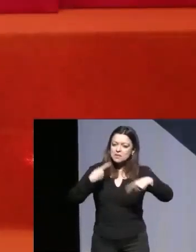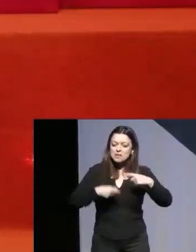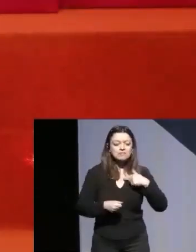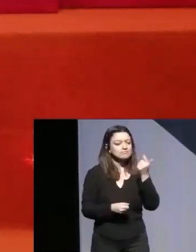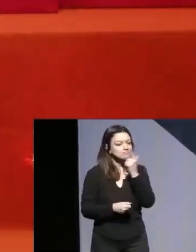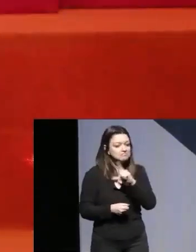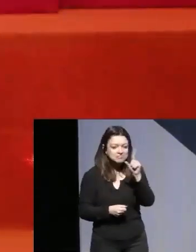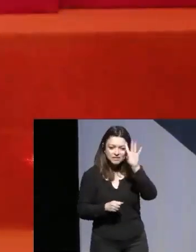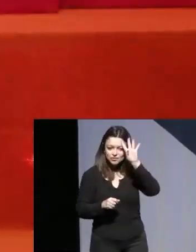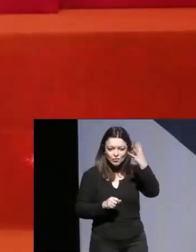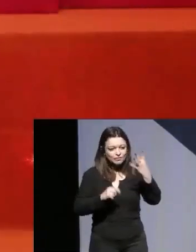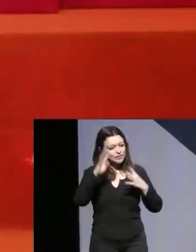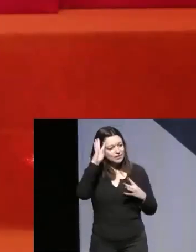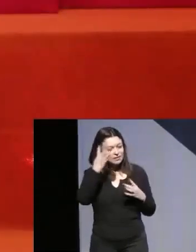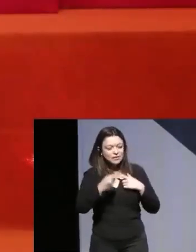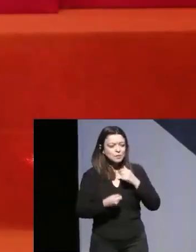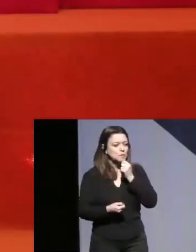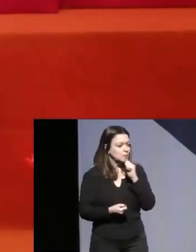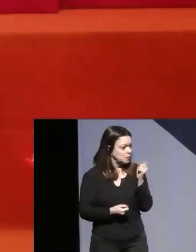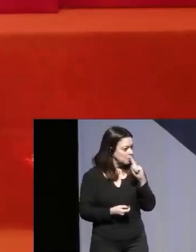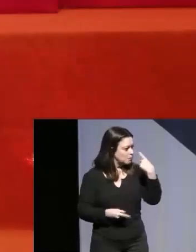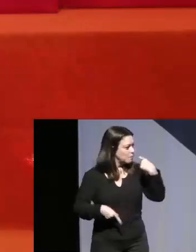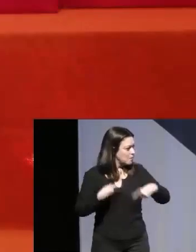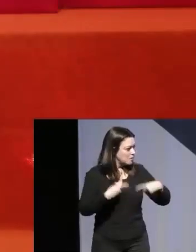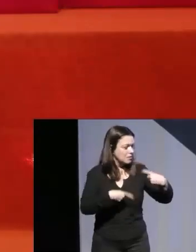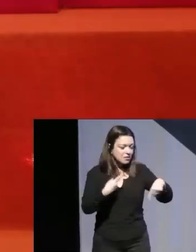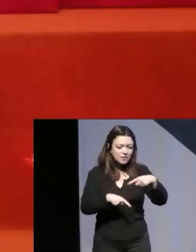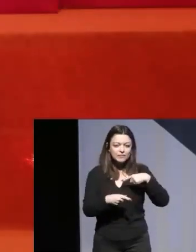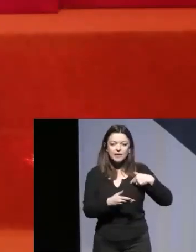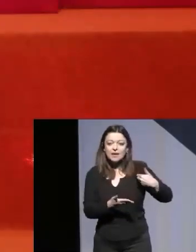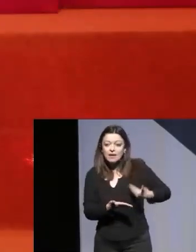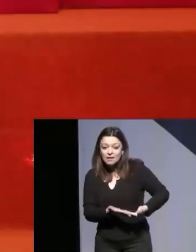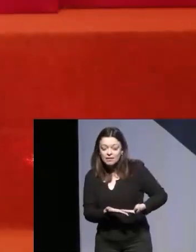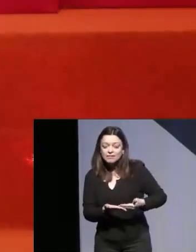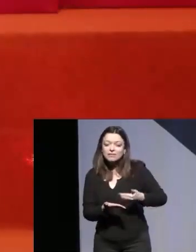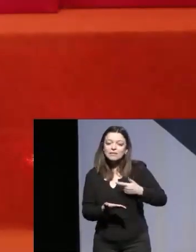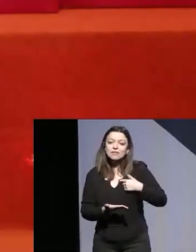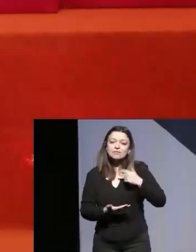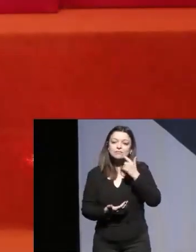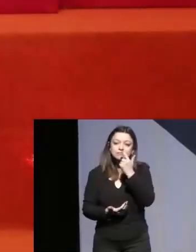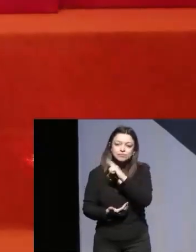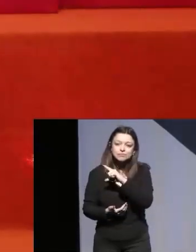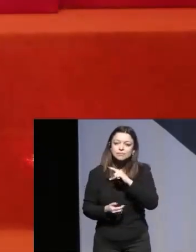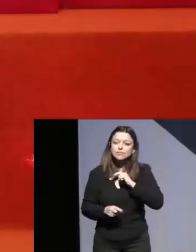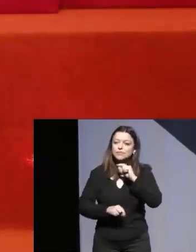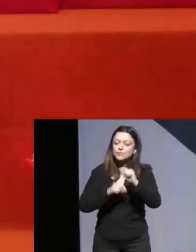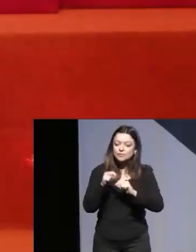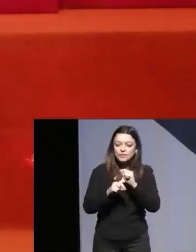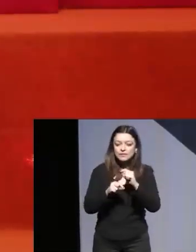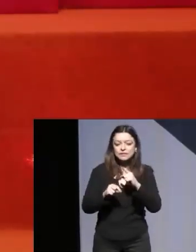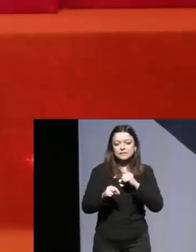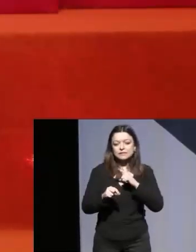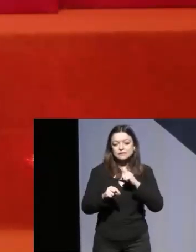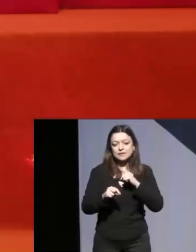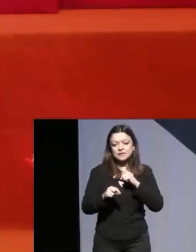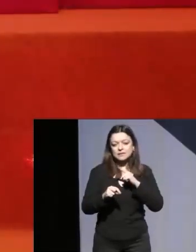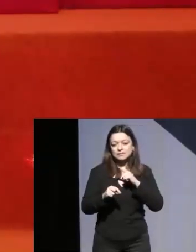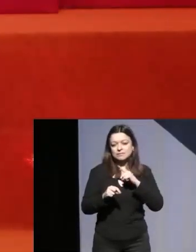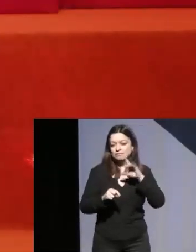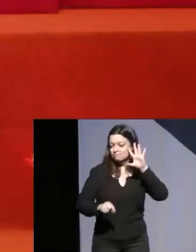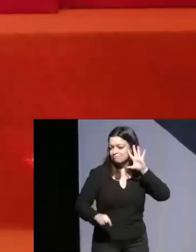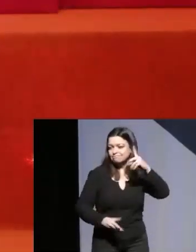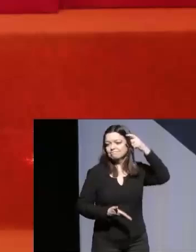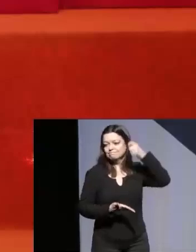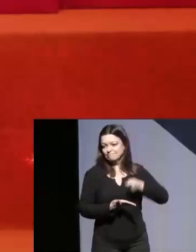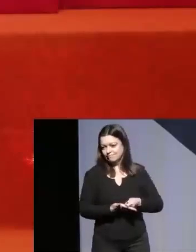não avançava, até que nós tivemos, então, uma cartada final aí,